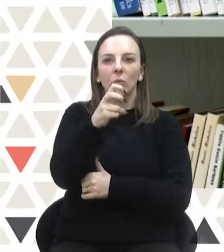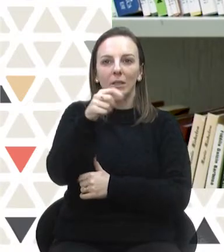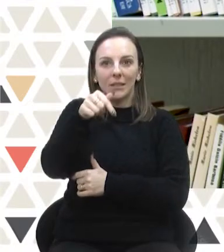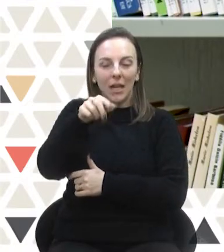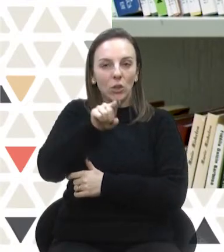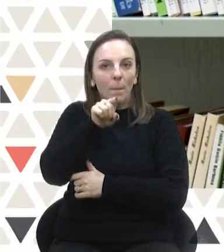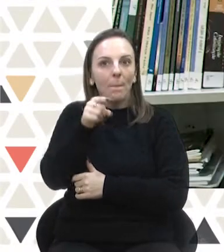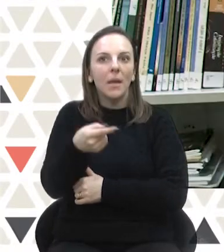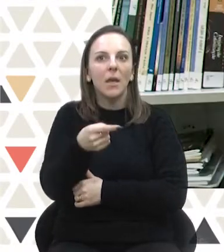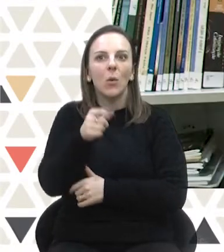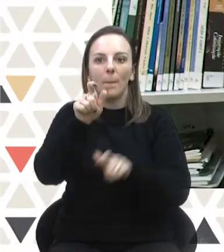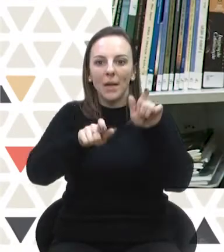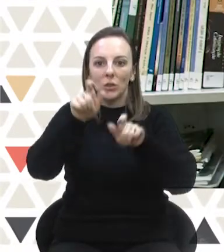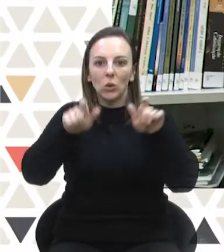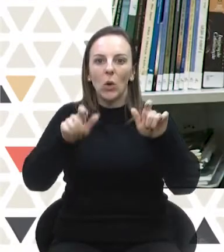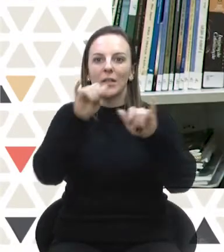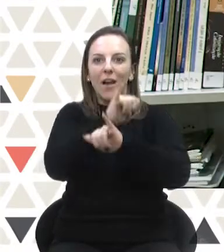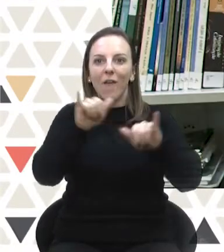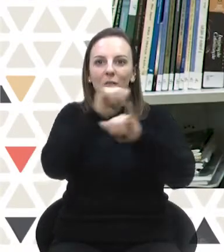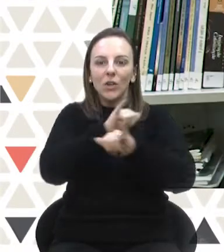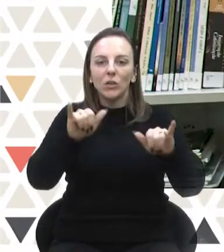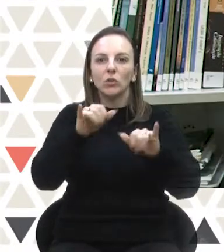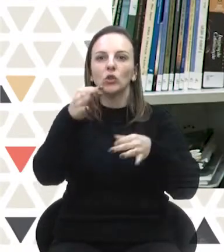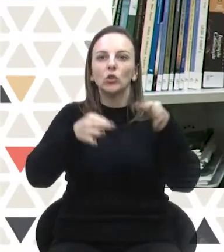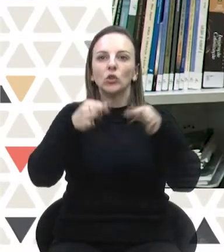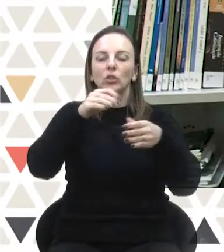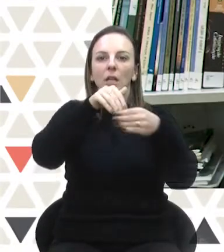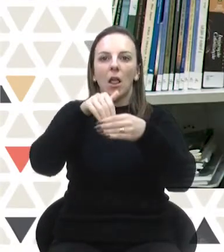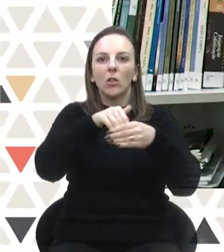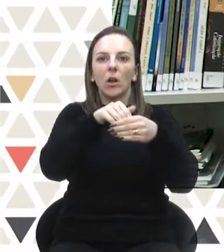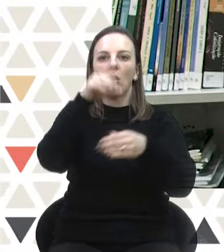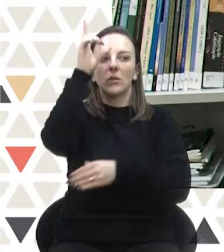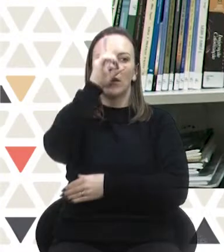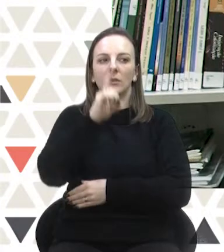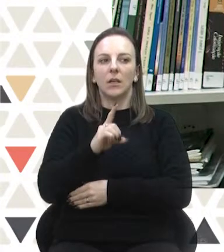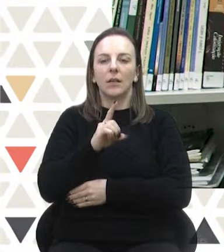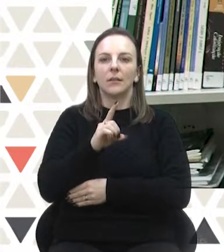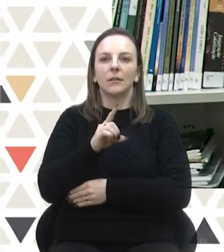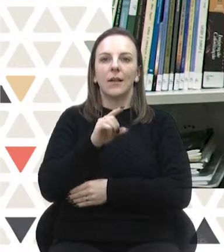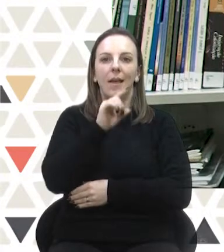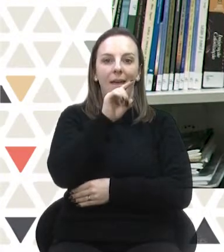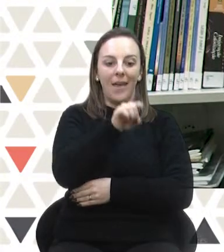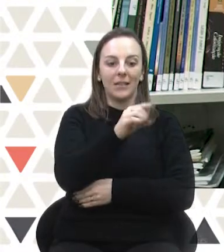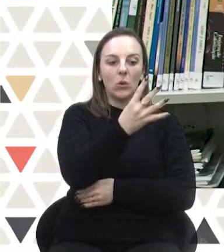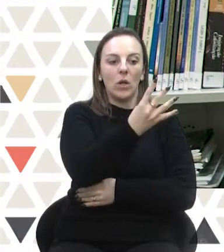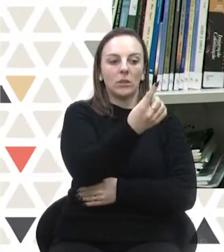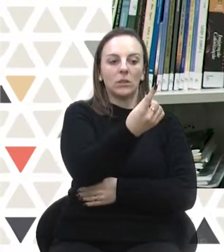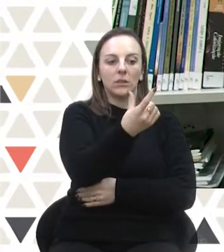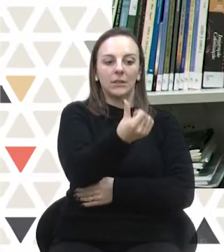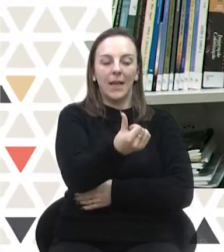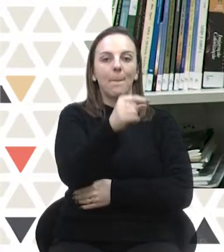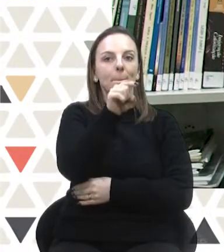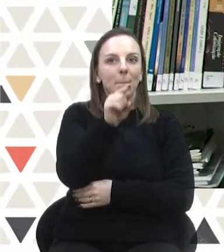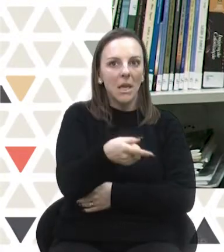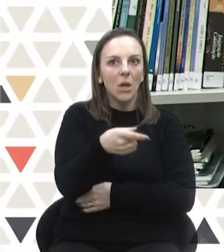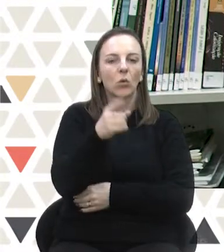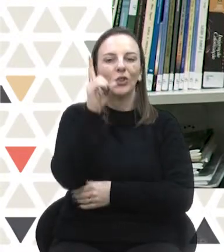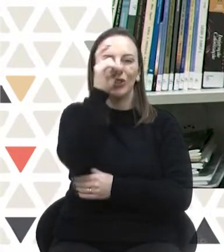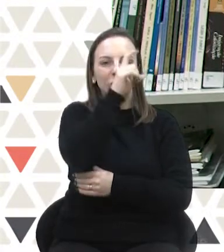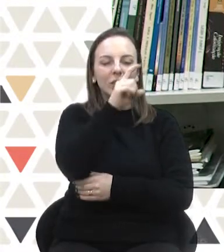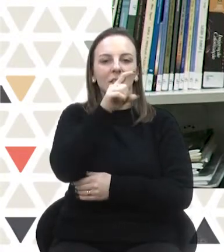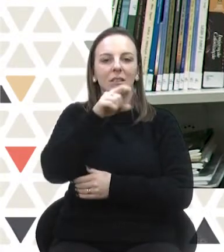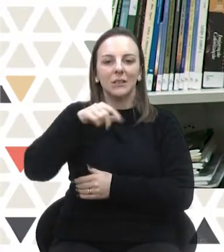1.157.000 eleitores que informaram para a Justiça Eleitoral algum tipo de deficiência. Destes,